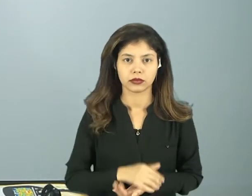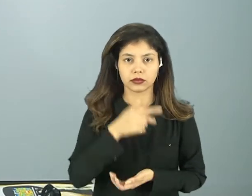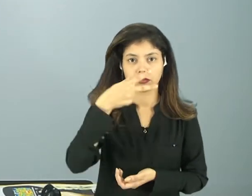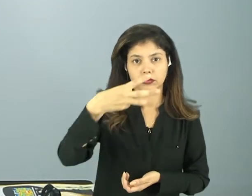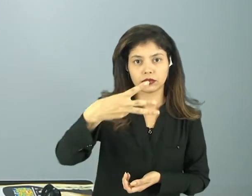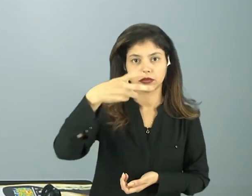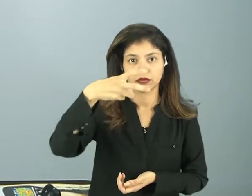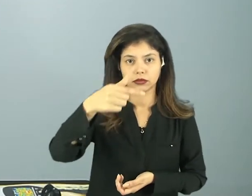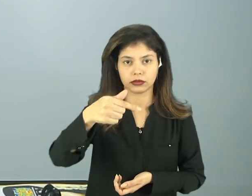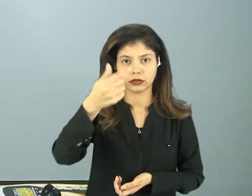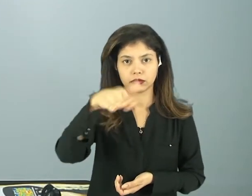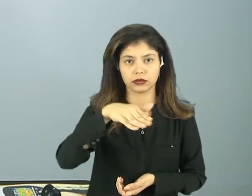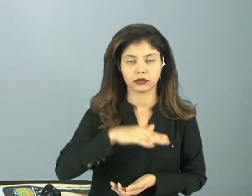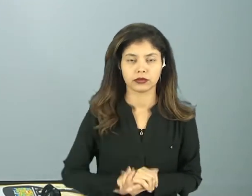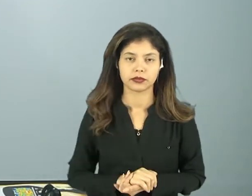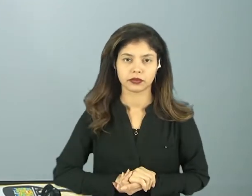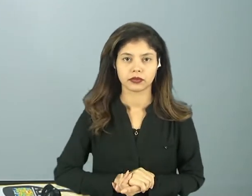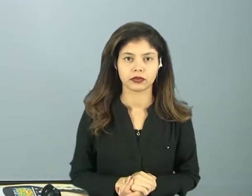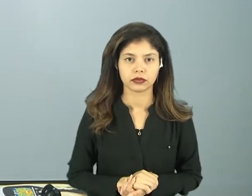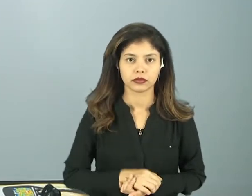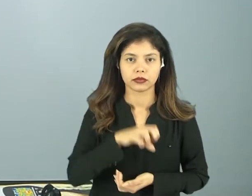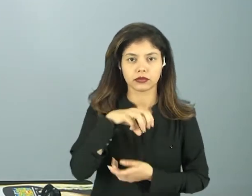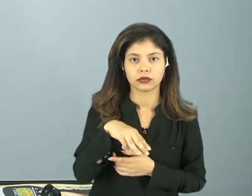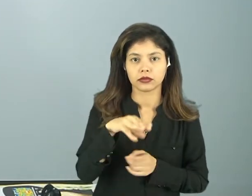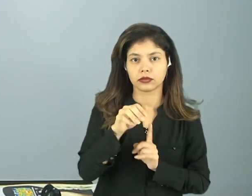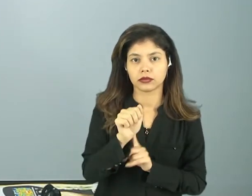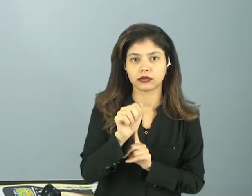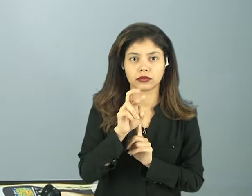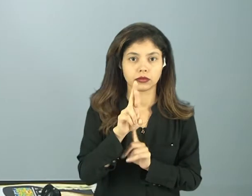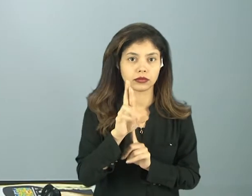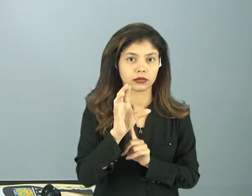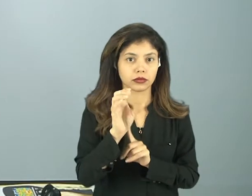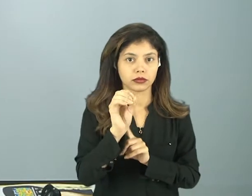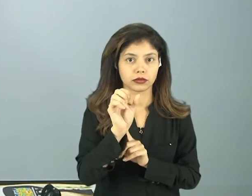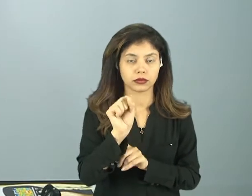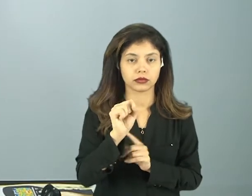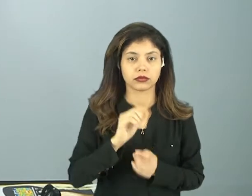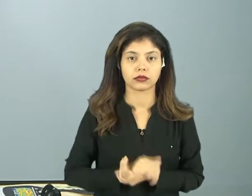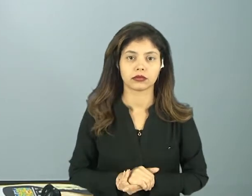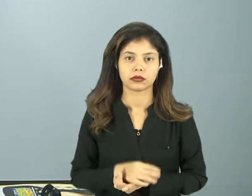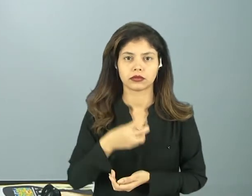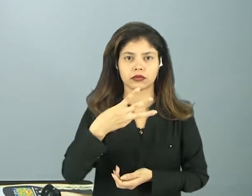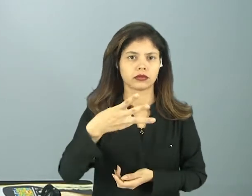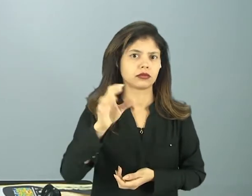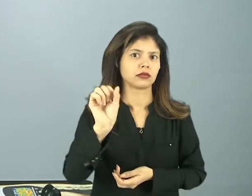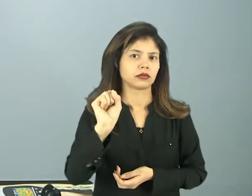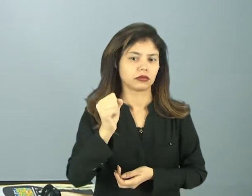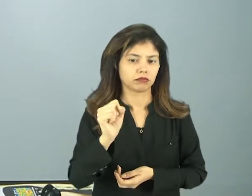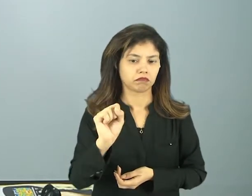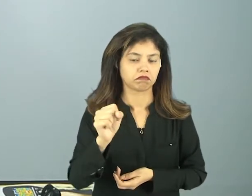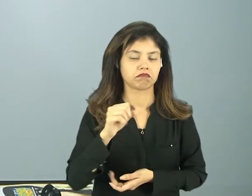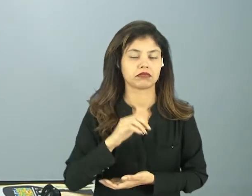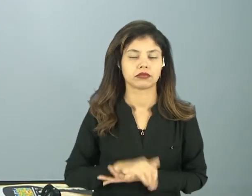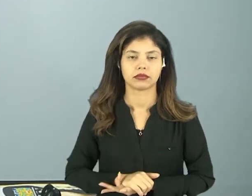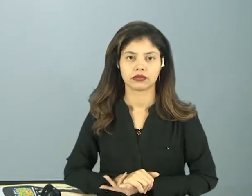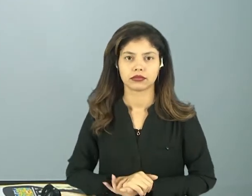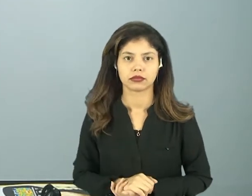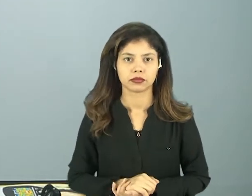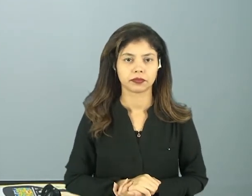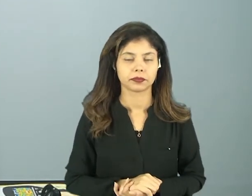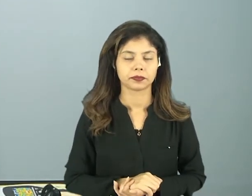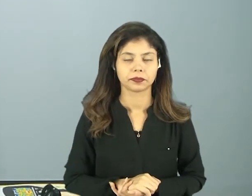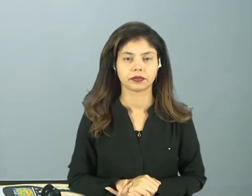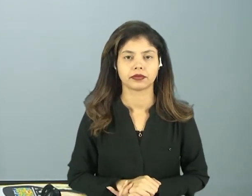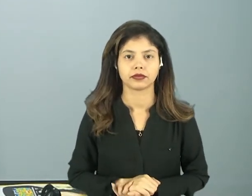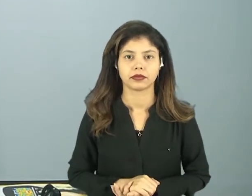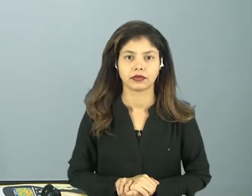bom? E Marcos? Marcos estava com 38 graus. Isso